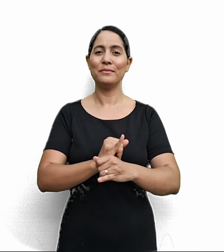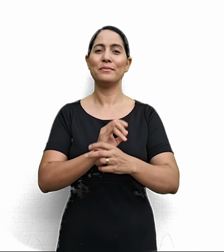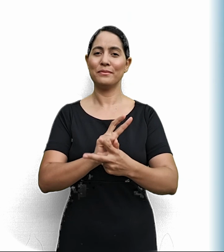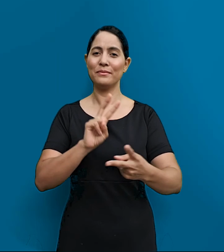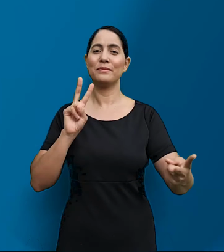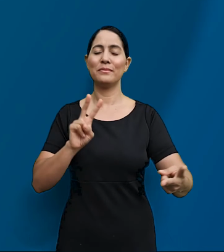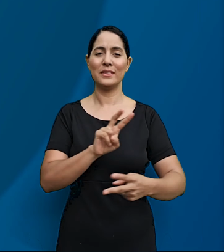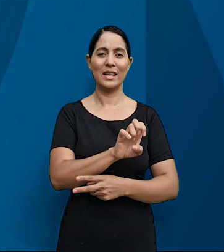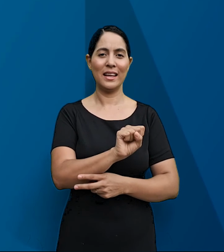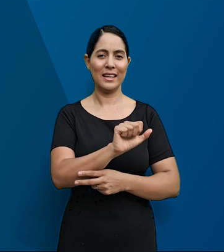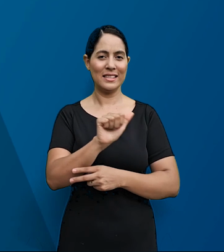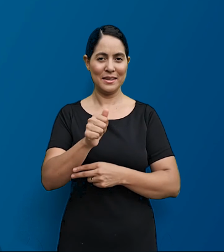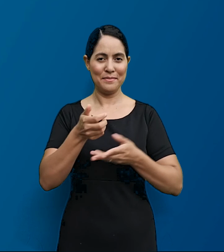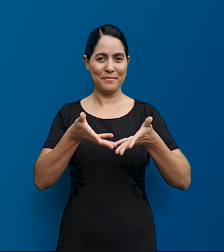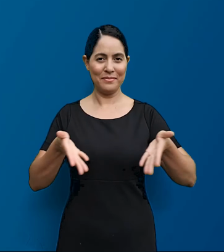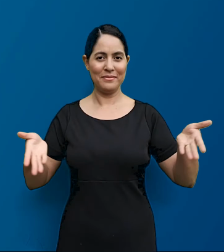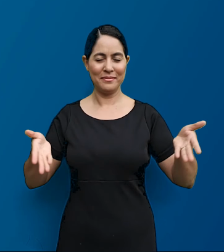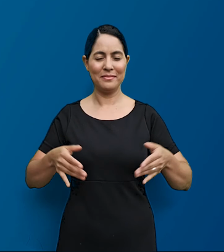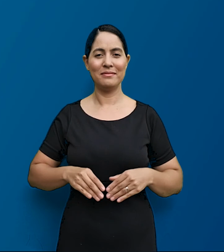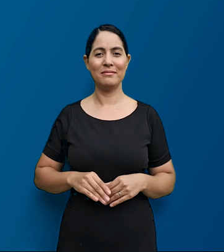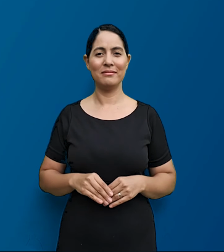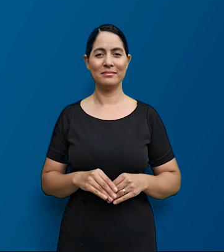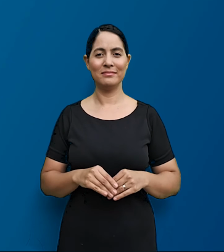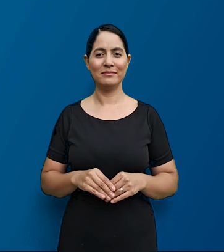Nacional, no endereço que aparece no vídeo.